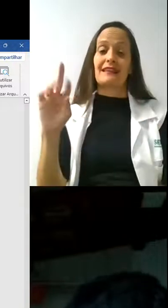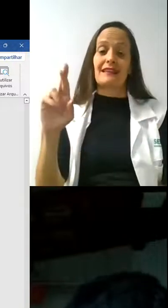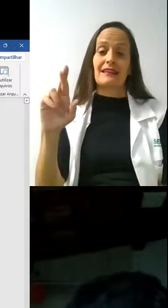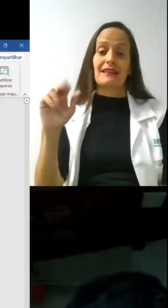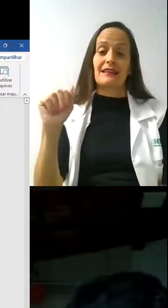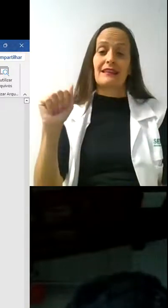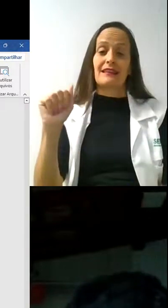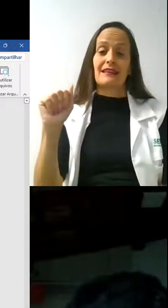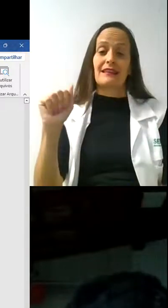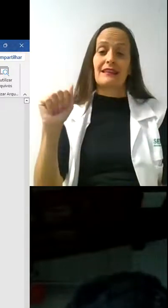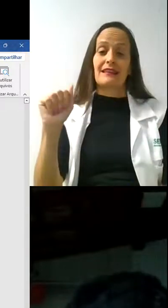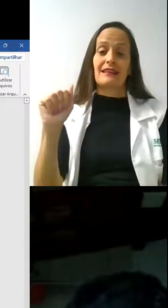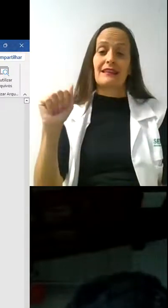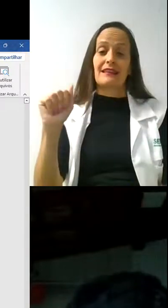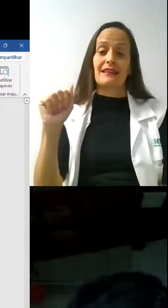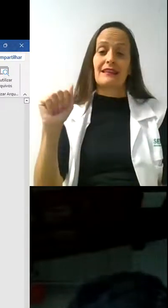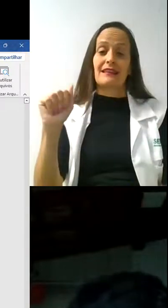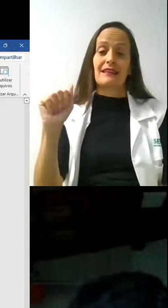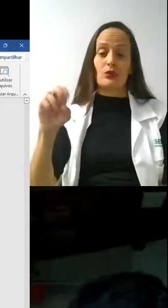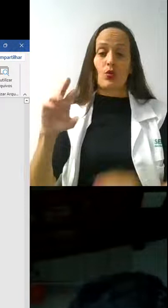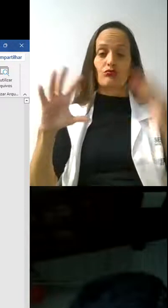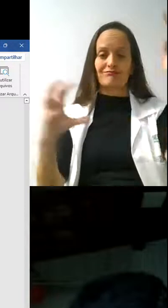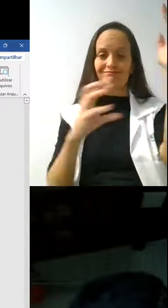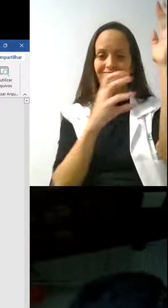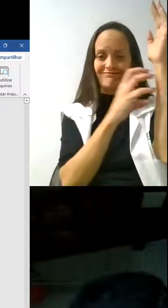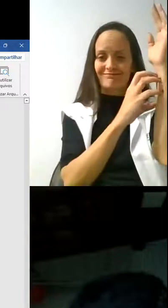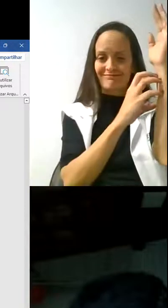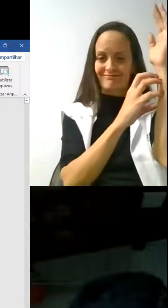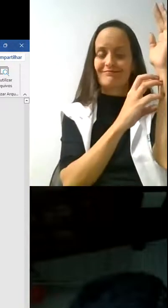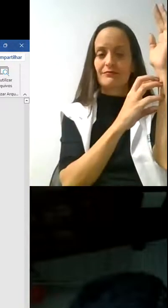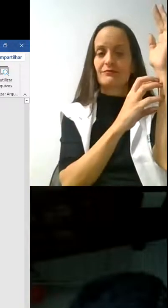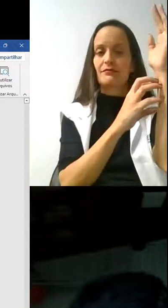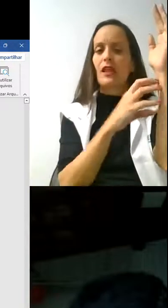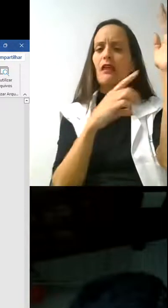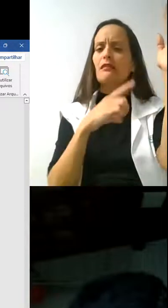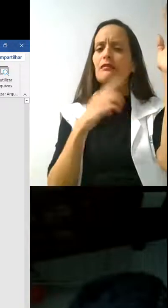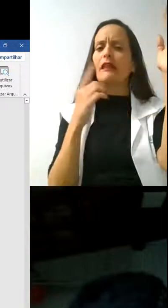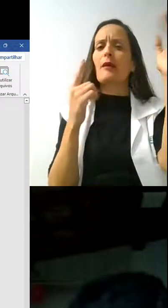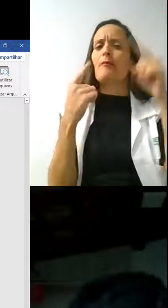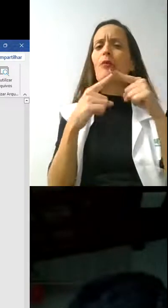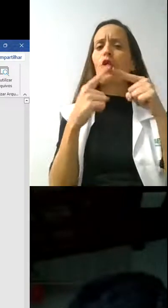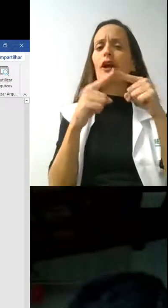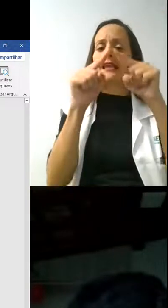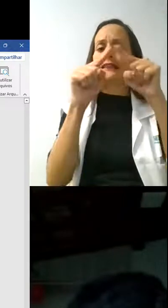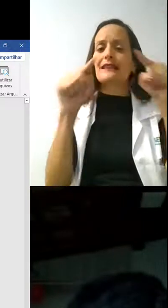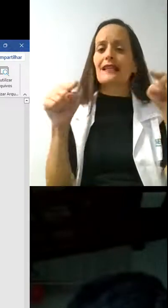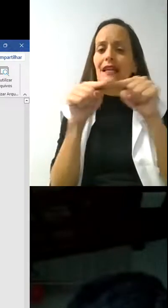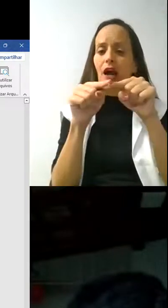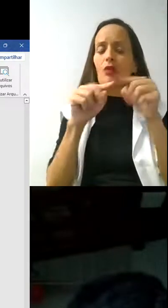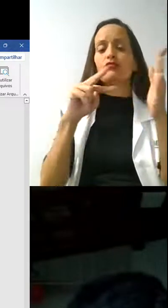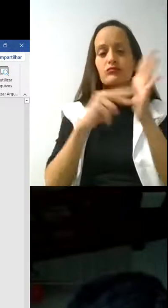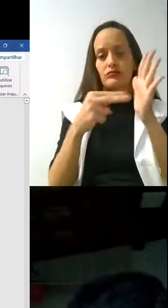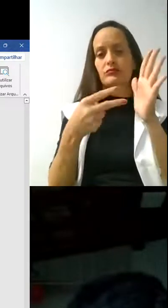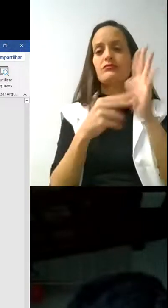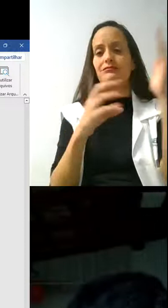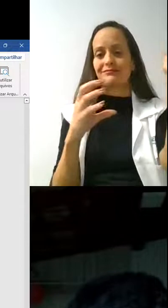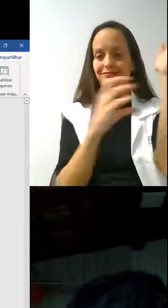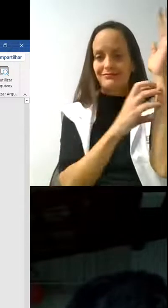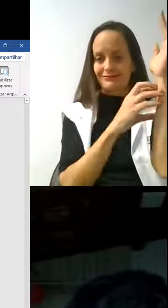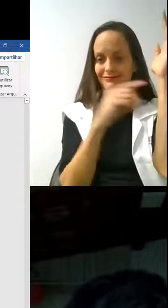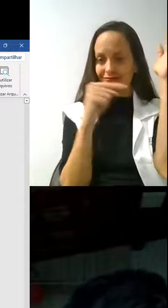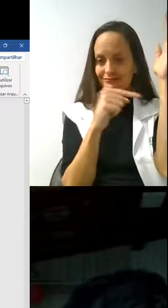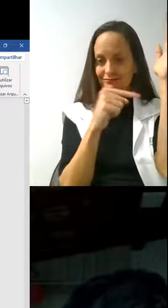poste 1. Como é que o senhor sabe, senhor, que tem um transformador instalado? Porque tem um triângulo. O triângulo representa para a gente o quê? Transformador,